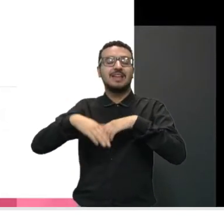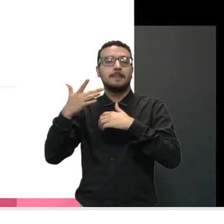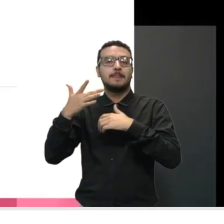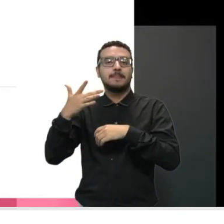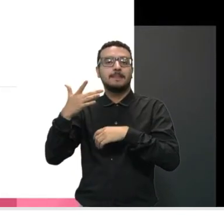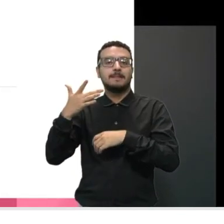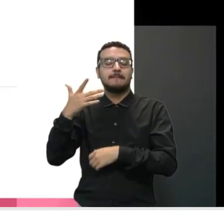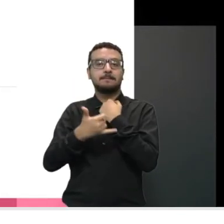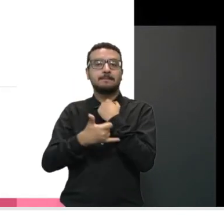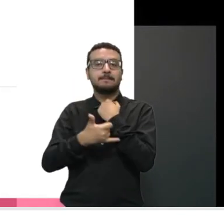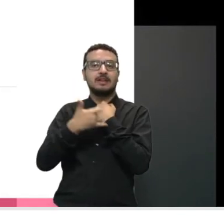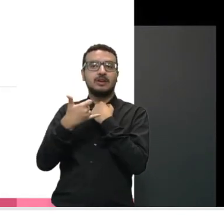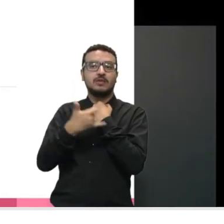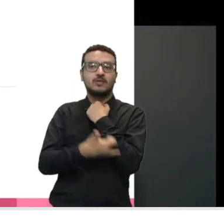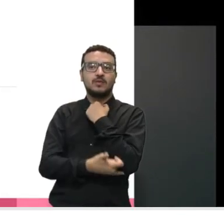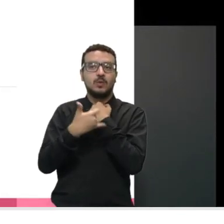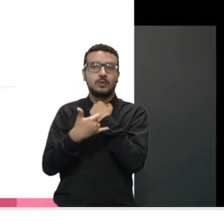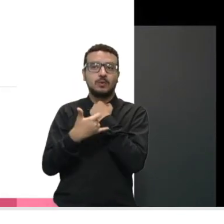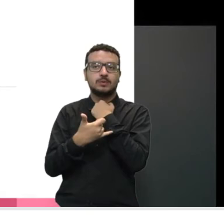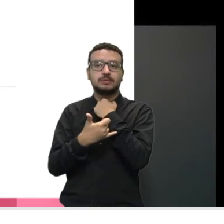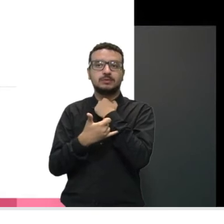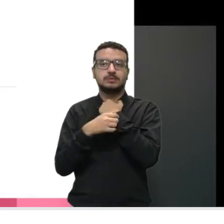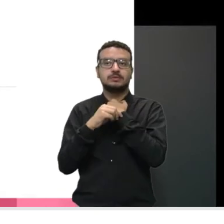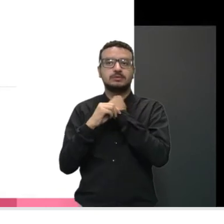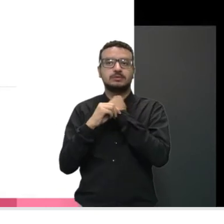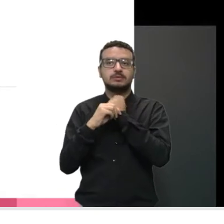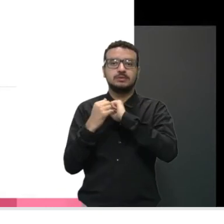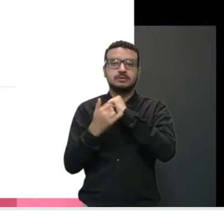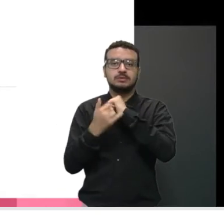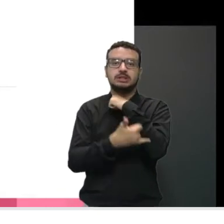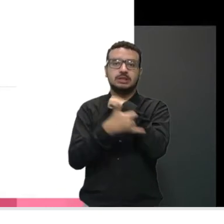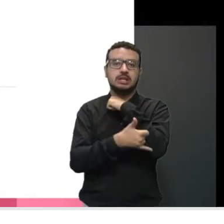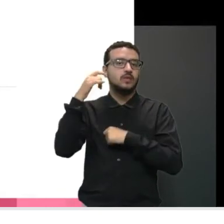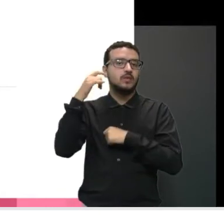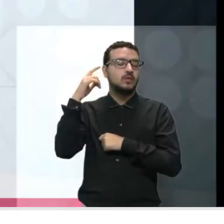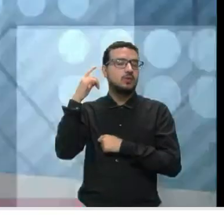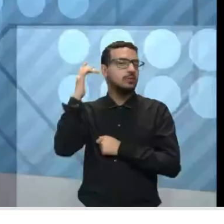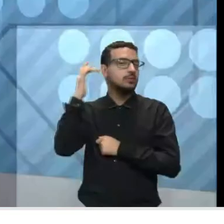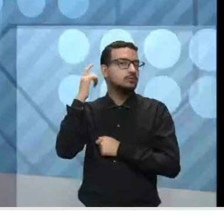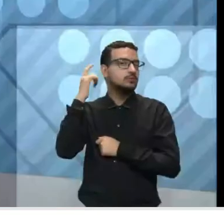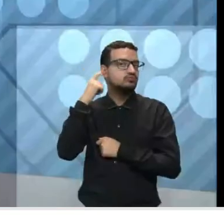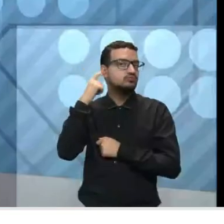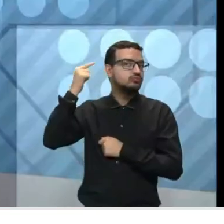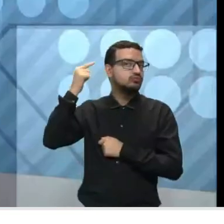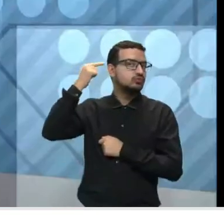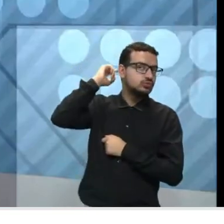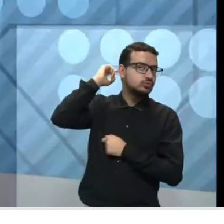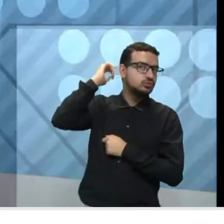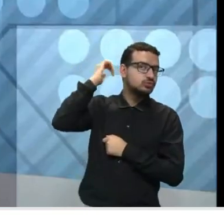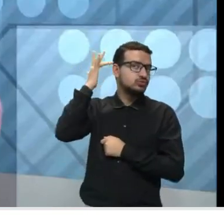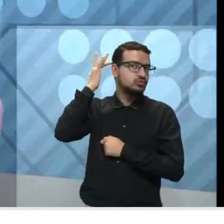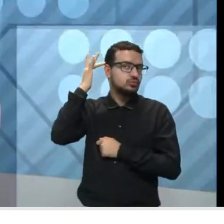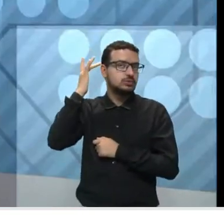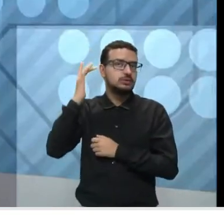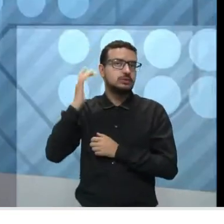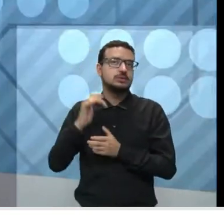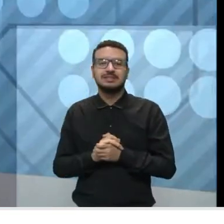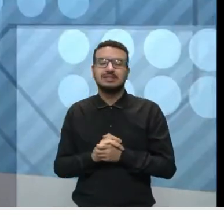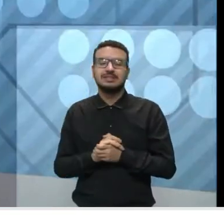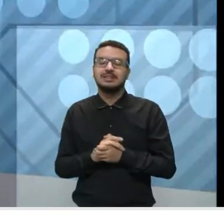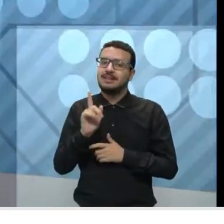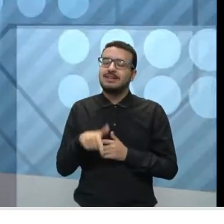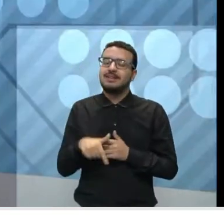interpretação daquilo que estamos ouvindo. Então, é um exercício muito complexo e muito rápido, não é, do